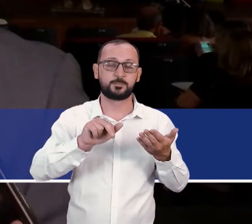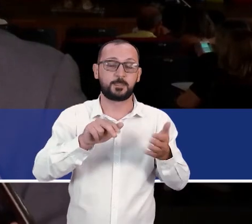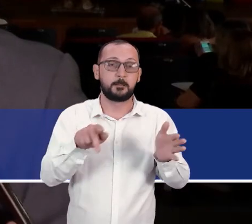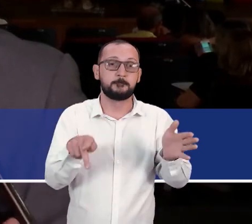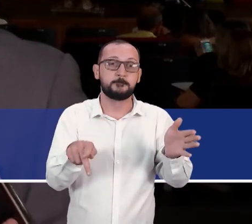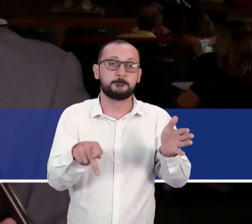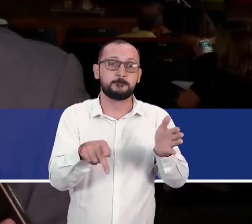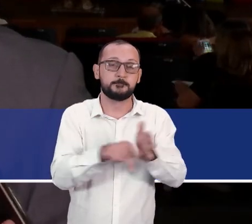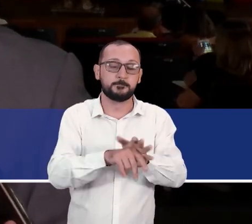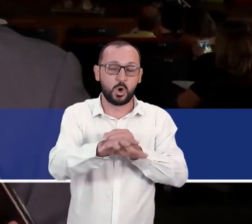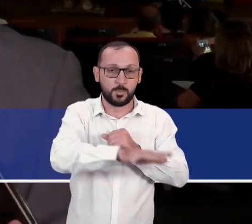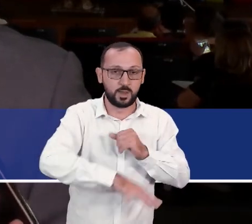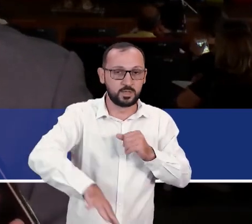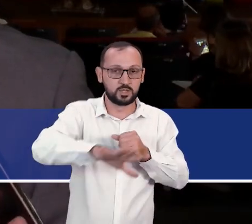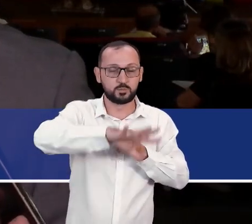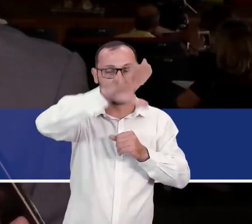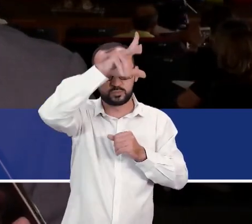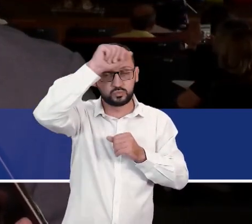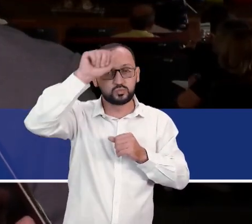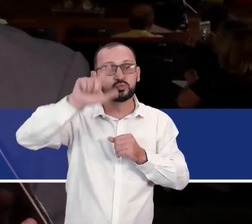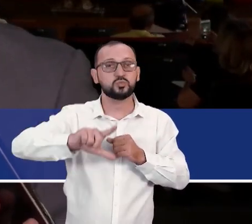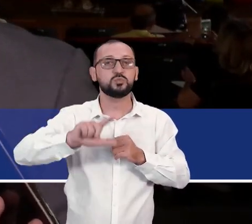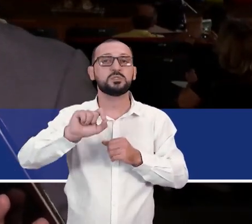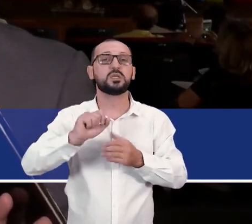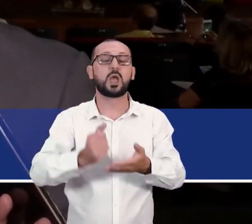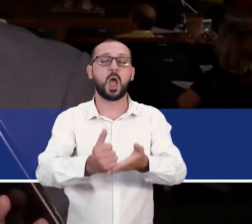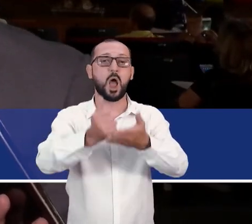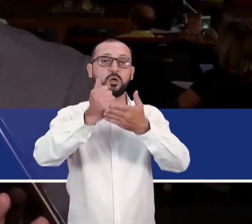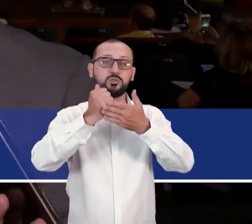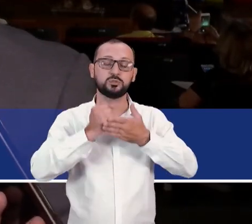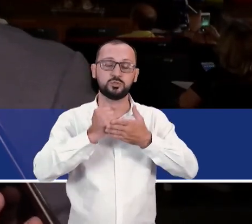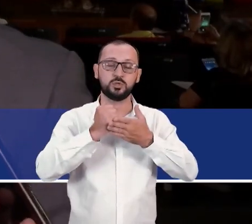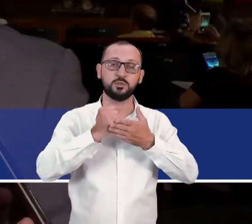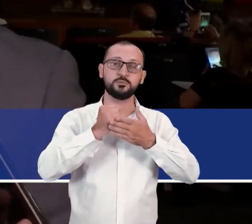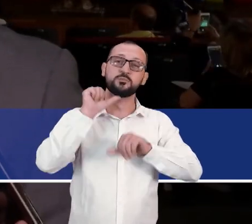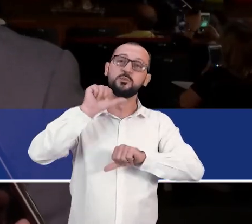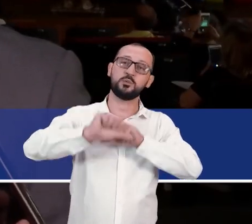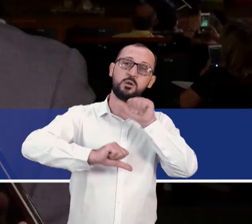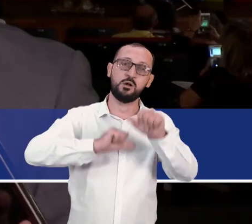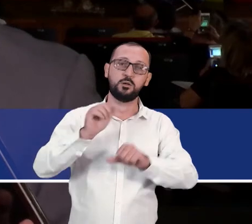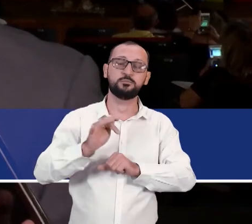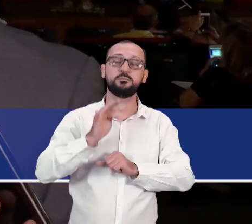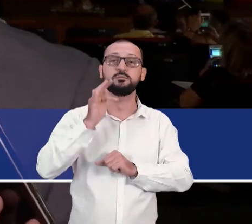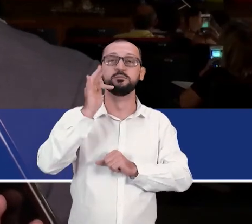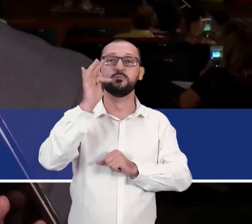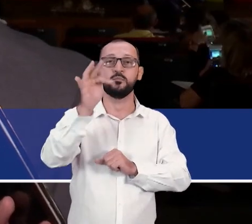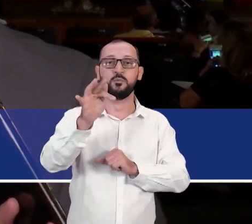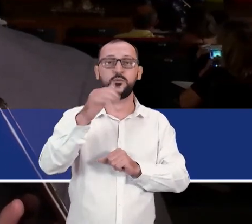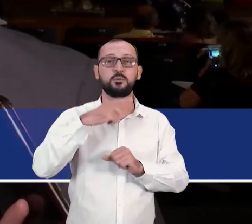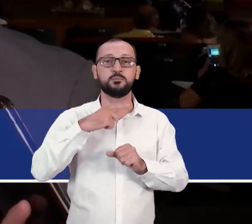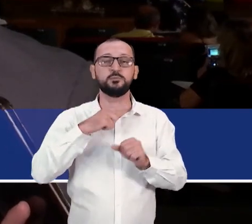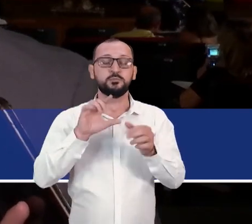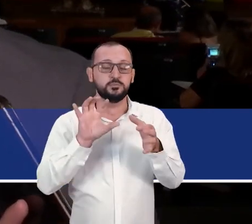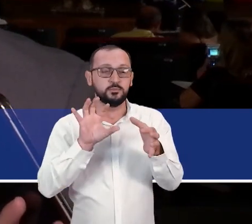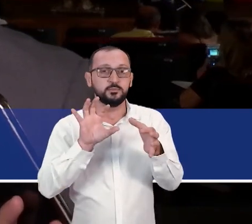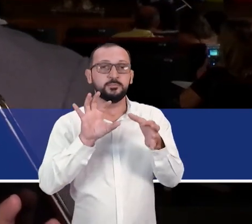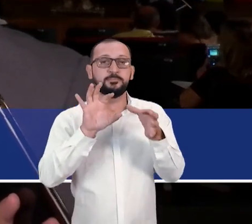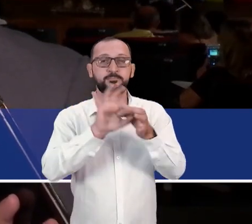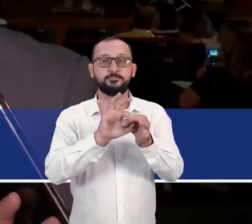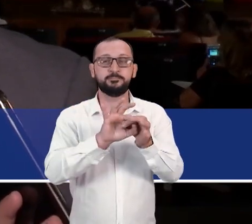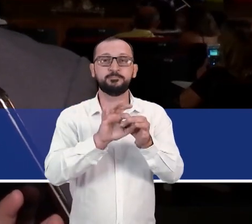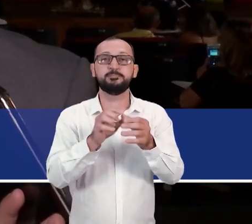produtos genuinamente sul-mato-grossense que podem virar produto e